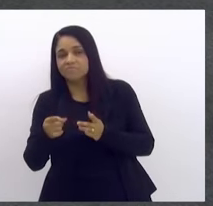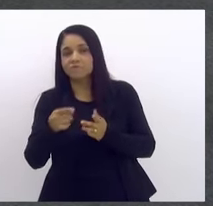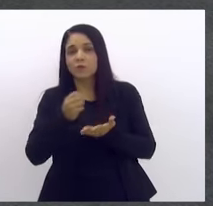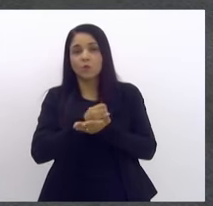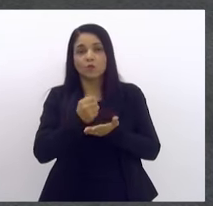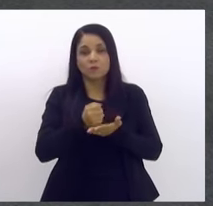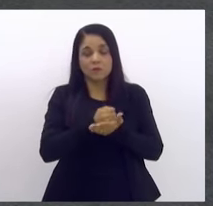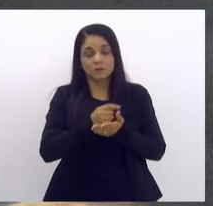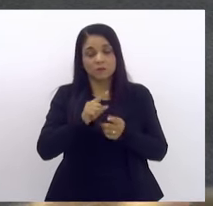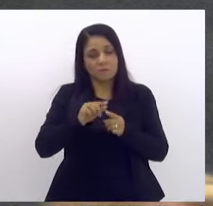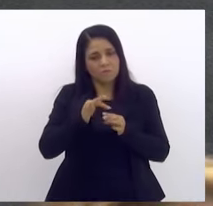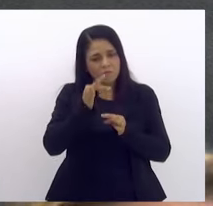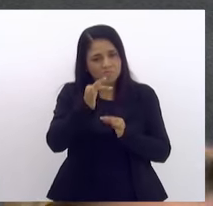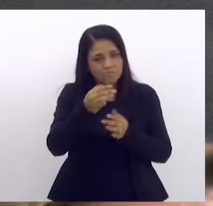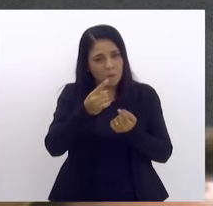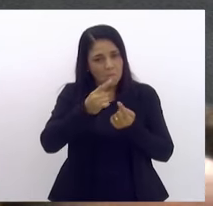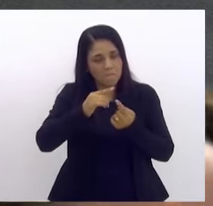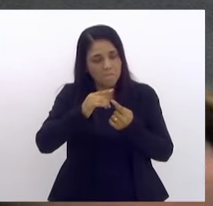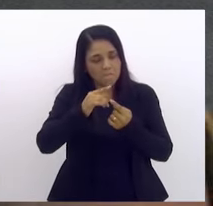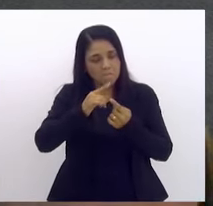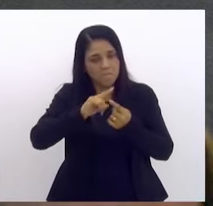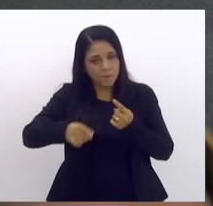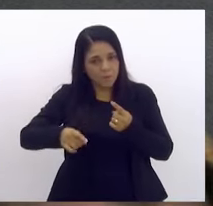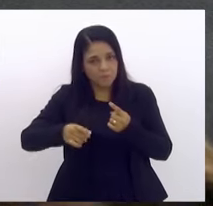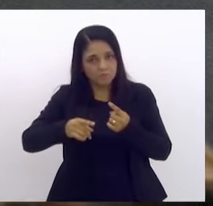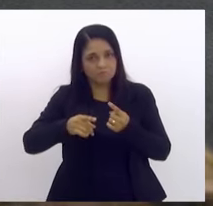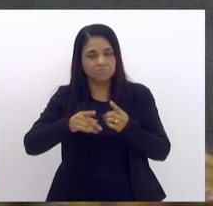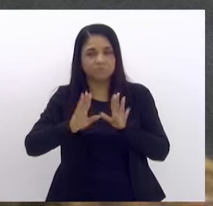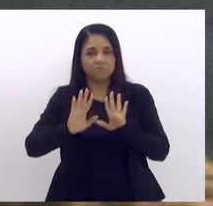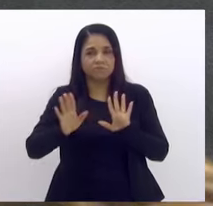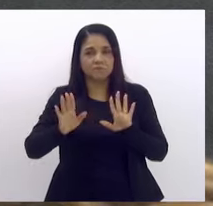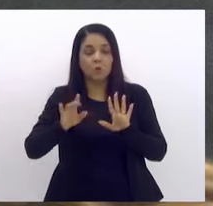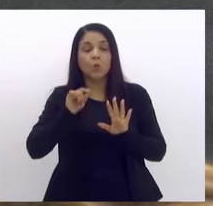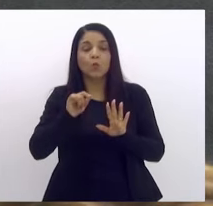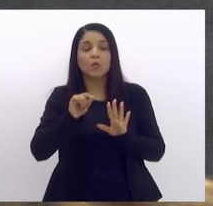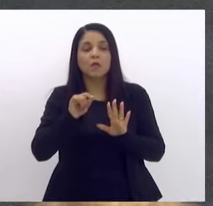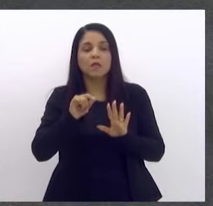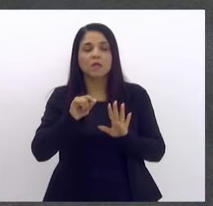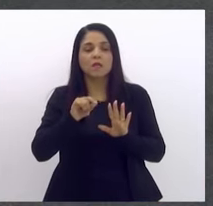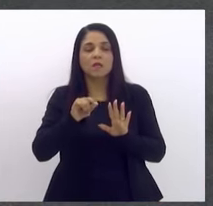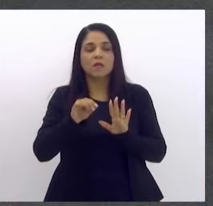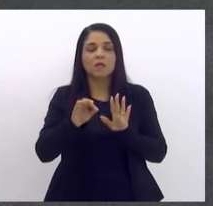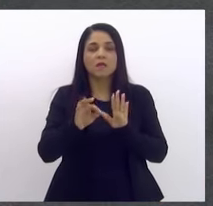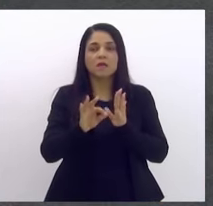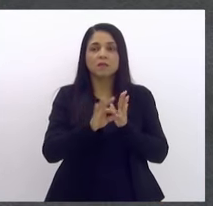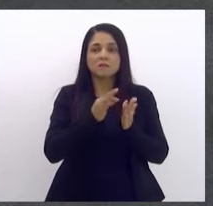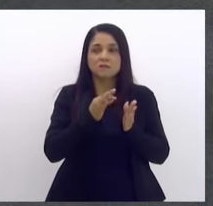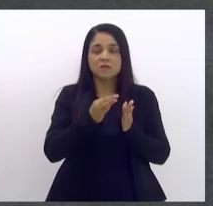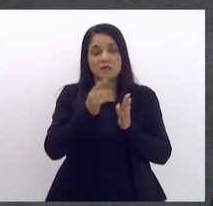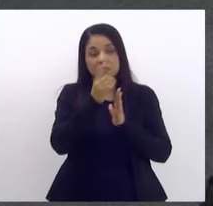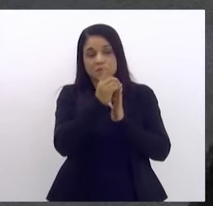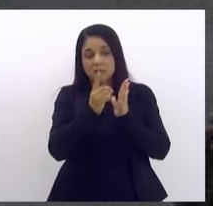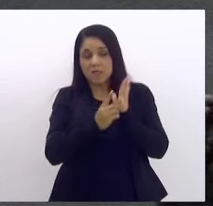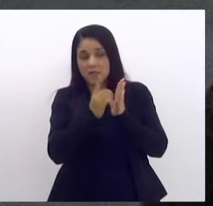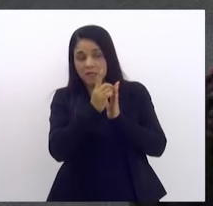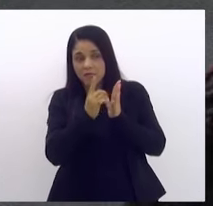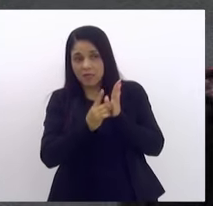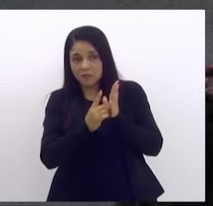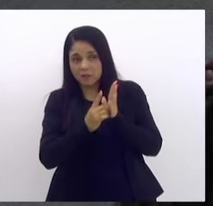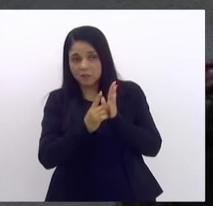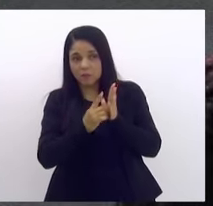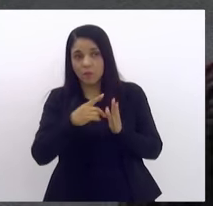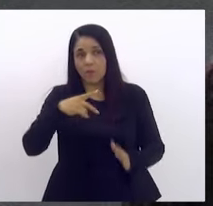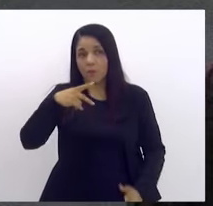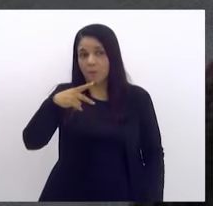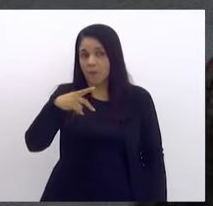porque é obrigado a dizer o que revoga. E não é decretos que possam ser revogados por